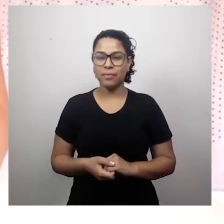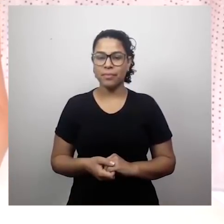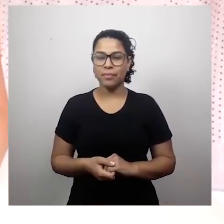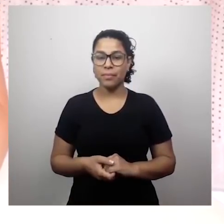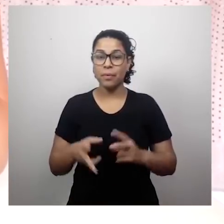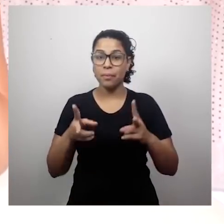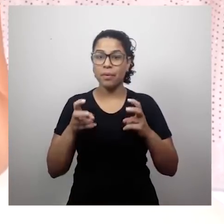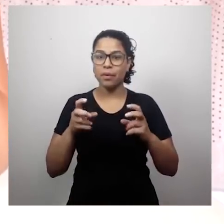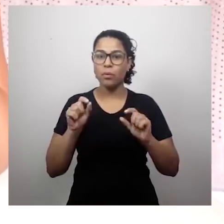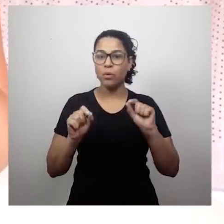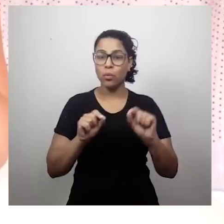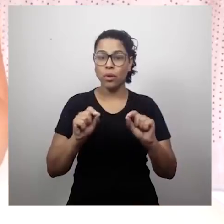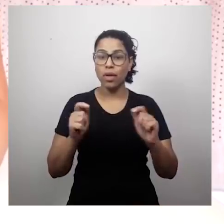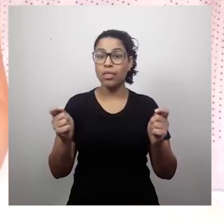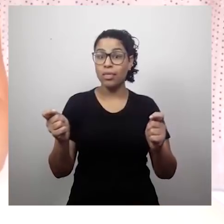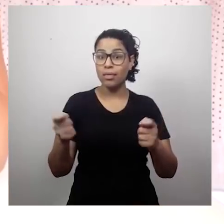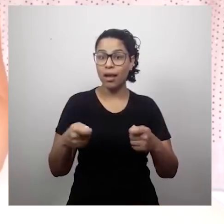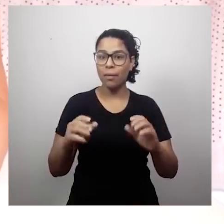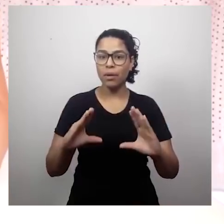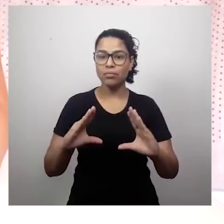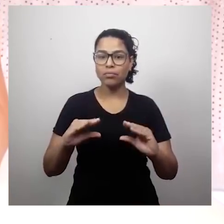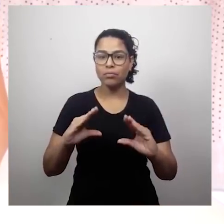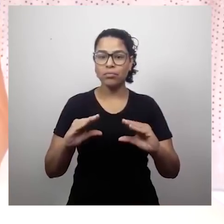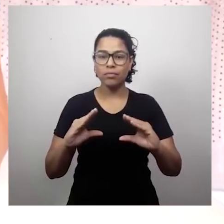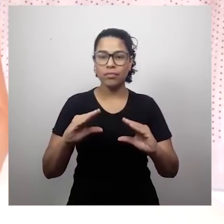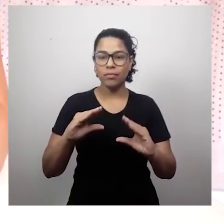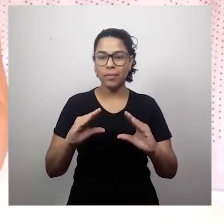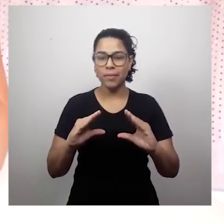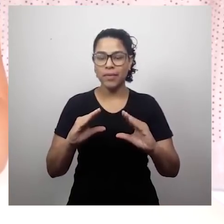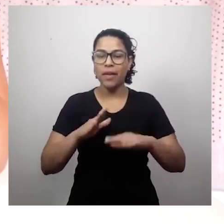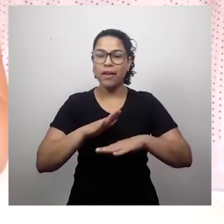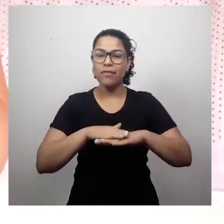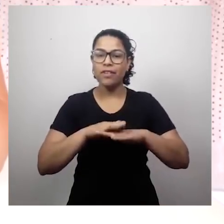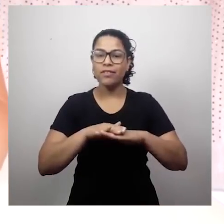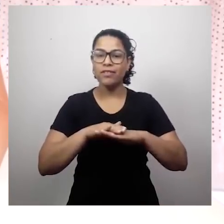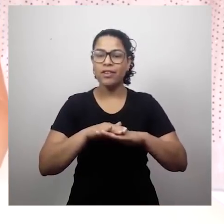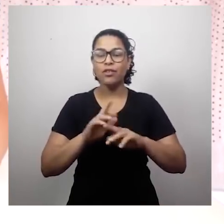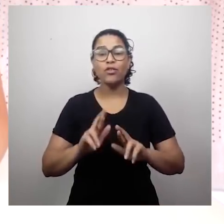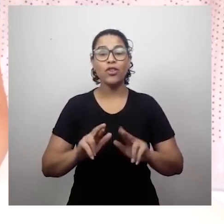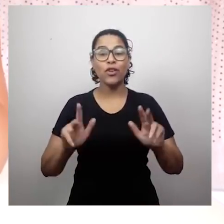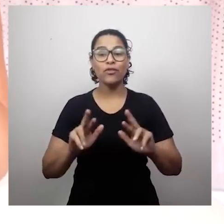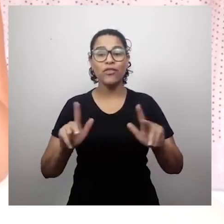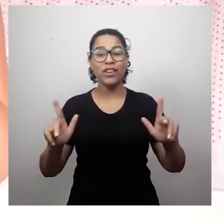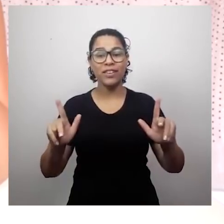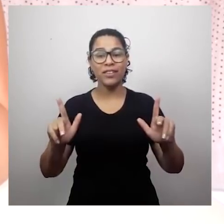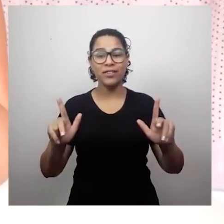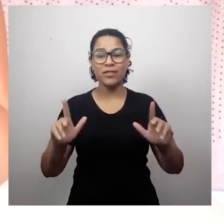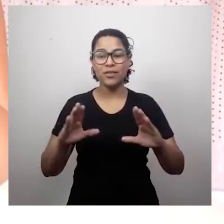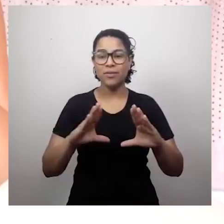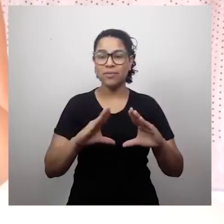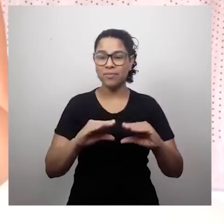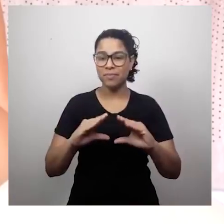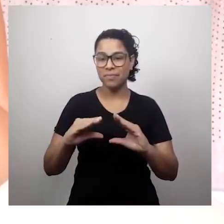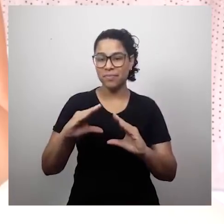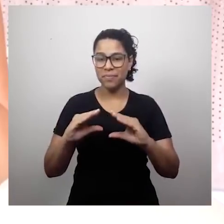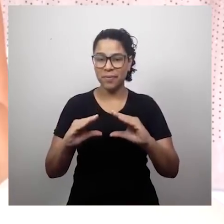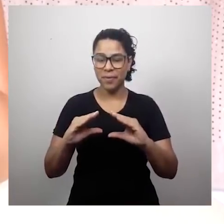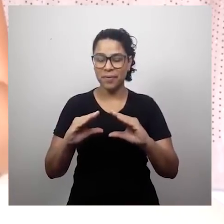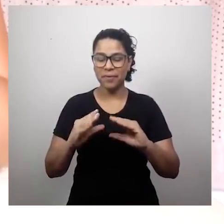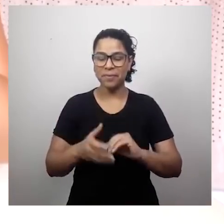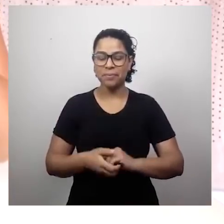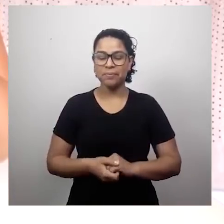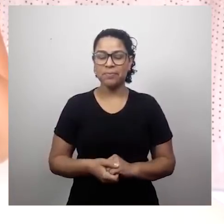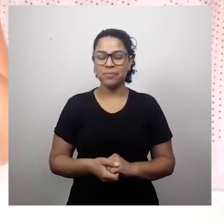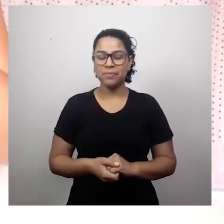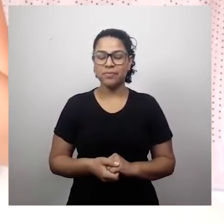Percebam que ele é maleável, então nós vamos construir formas, diferentes formas com cada